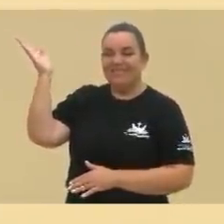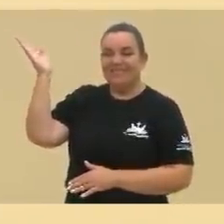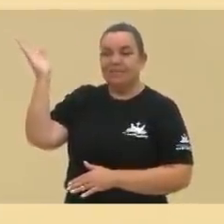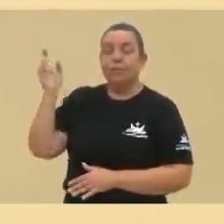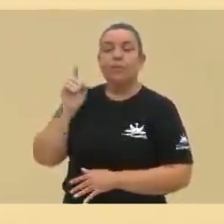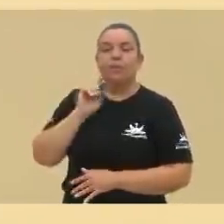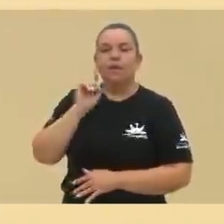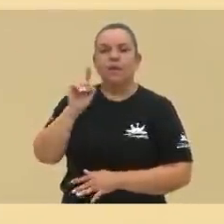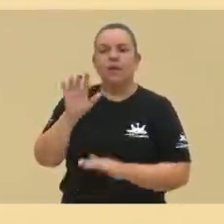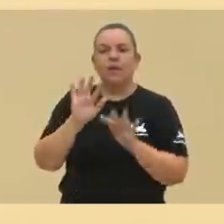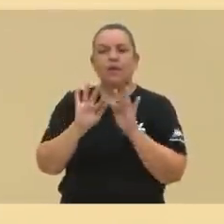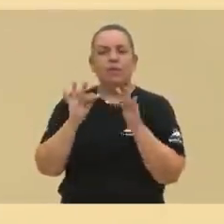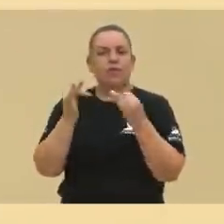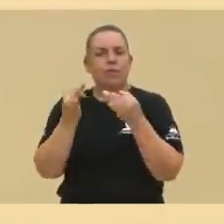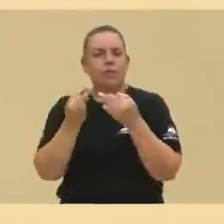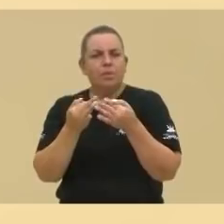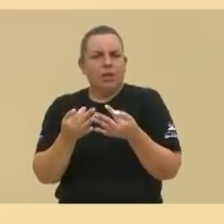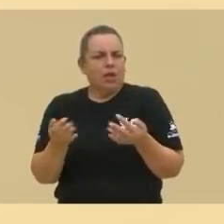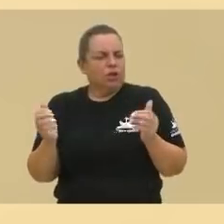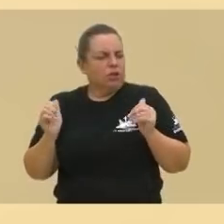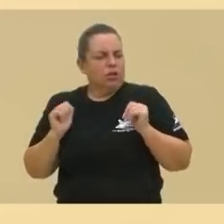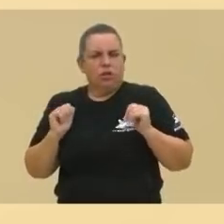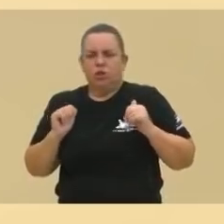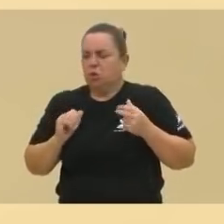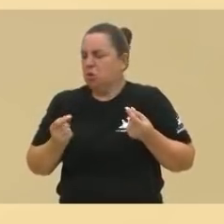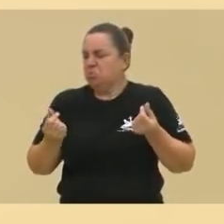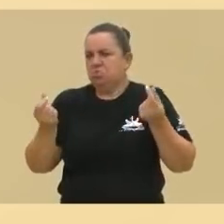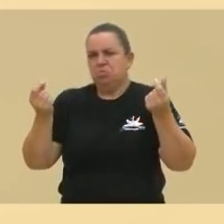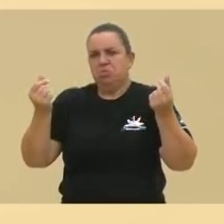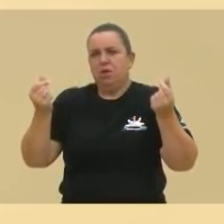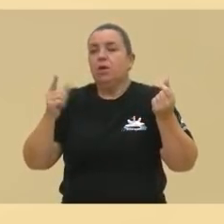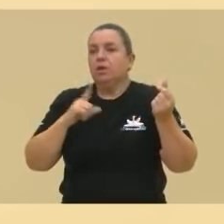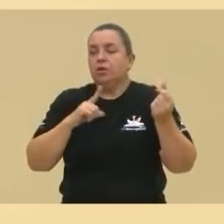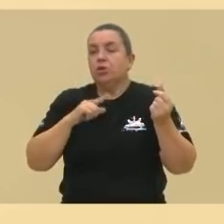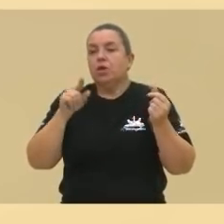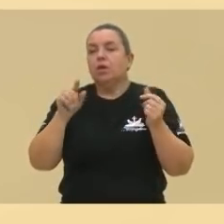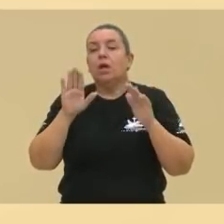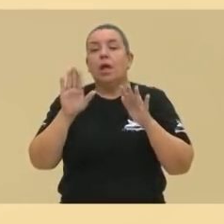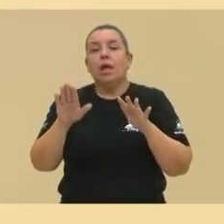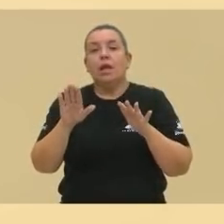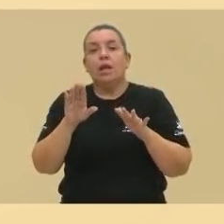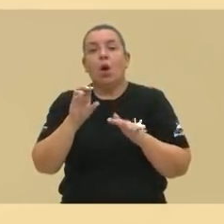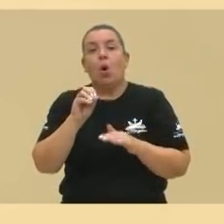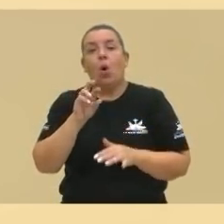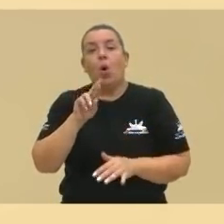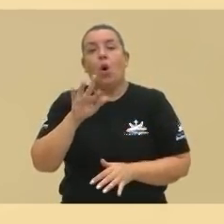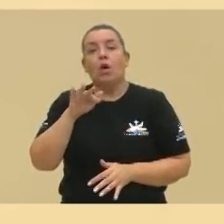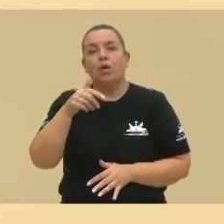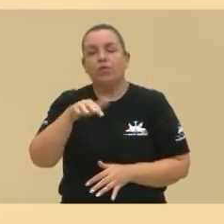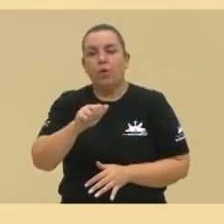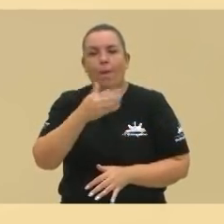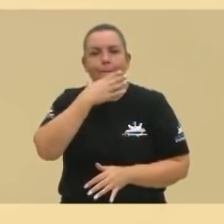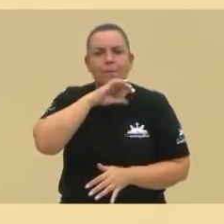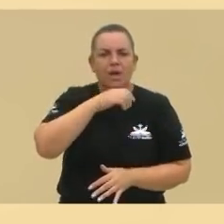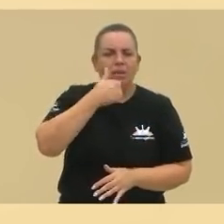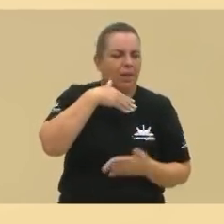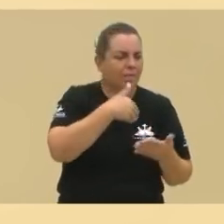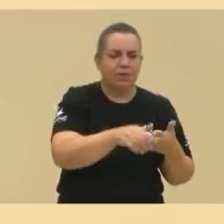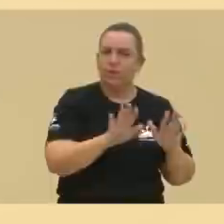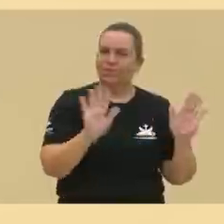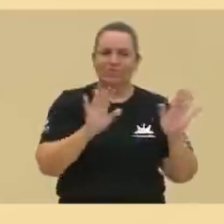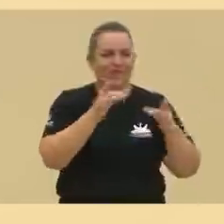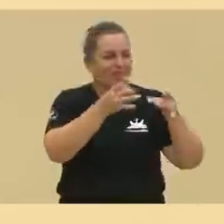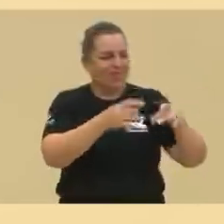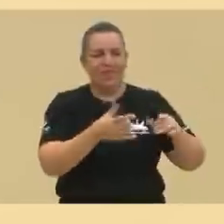e ele era de uma família muito Nobre e rica e ficou órfão não se tem